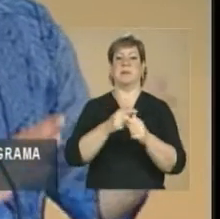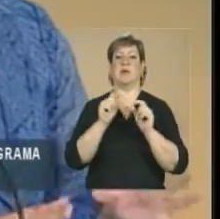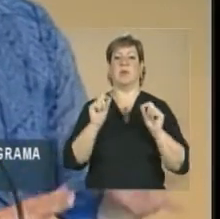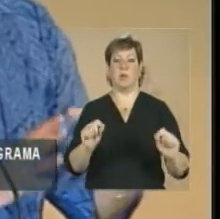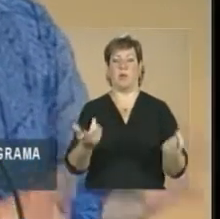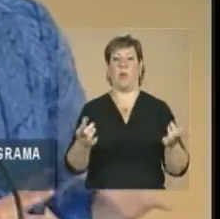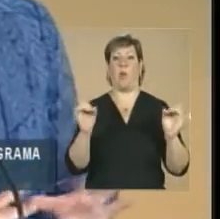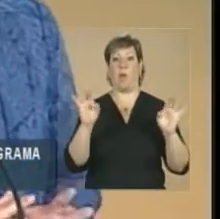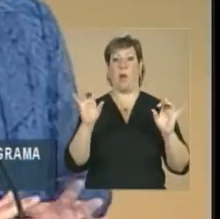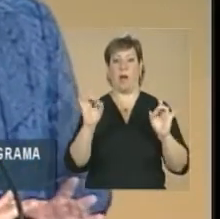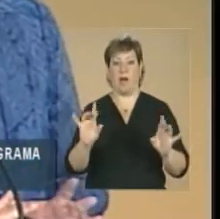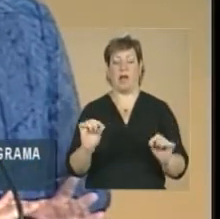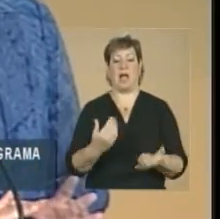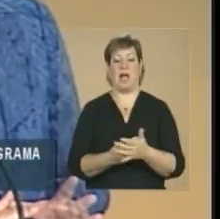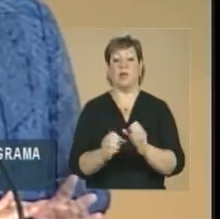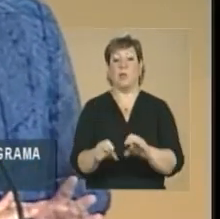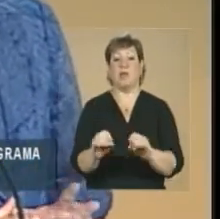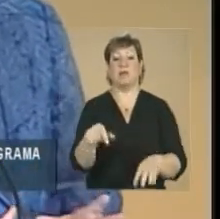qualidade da educação desse país.